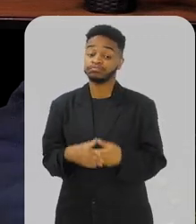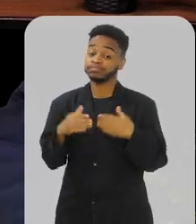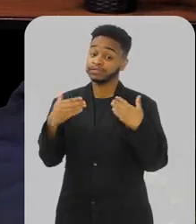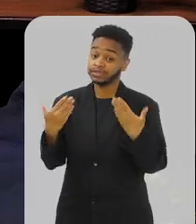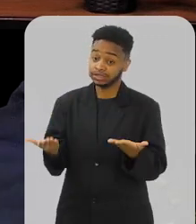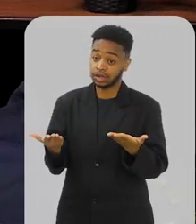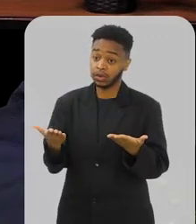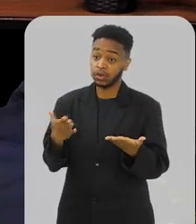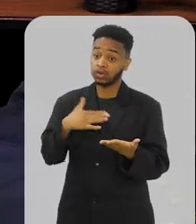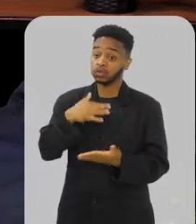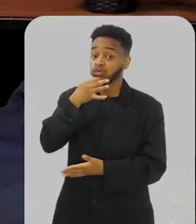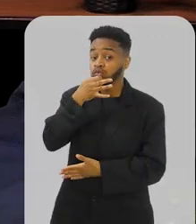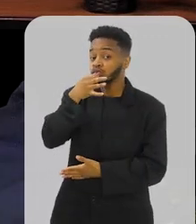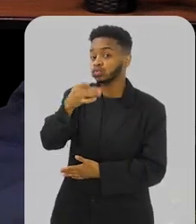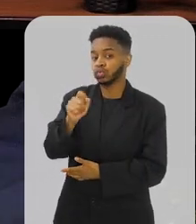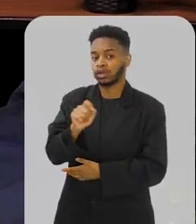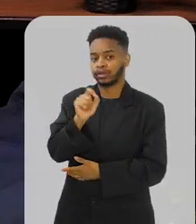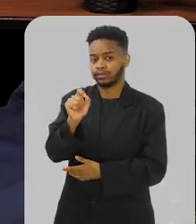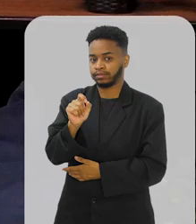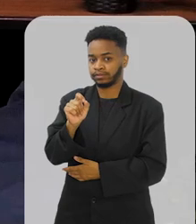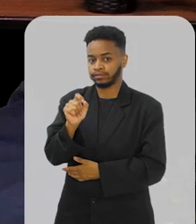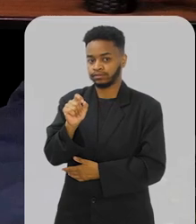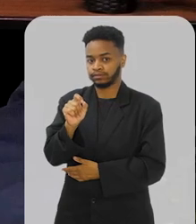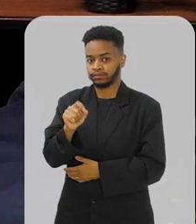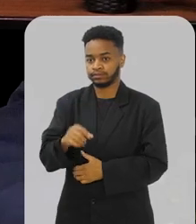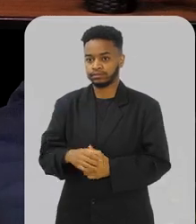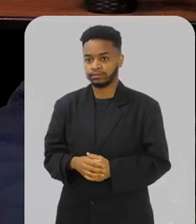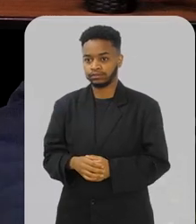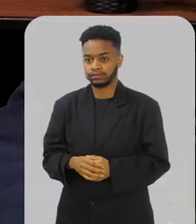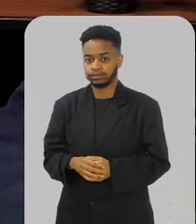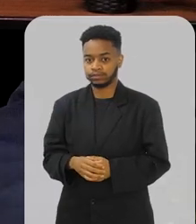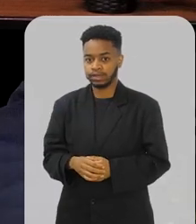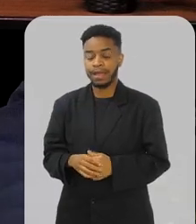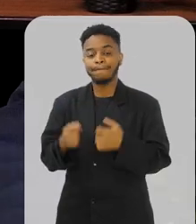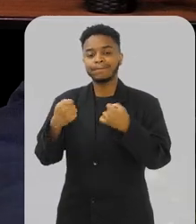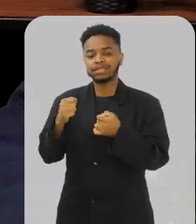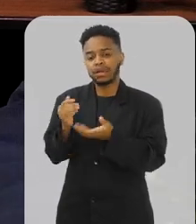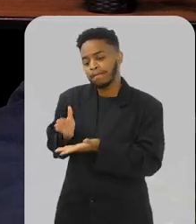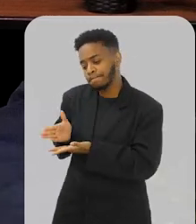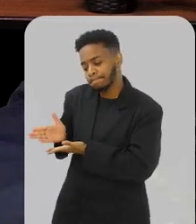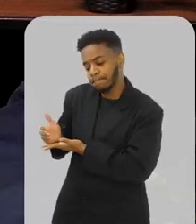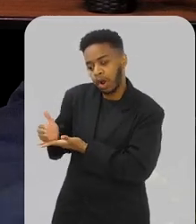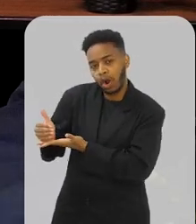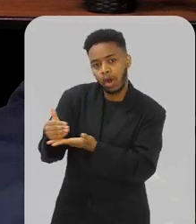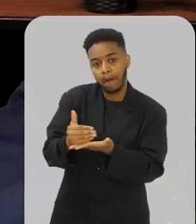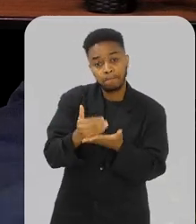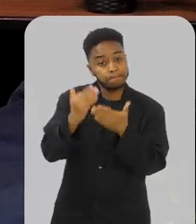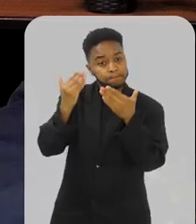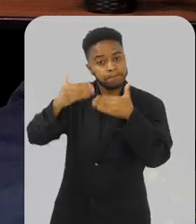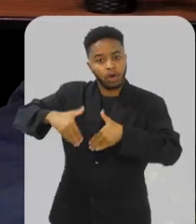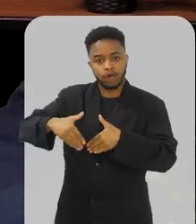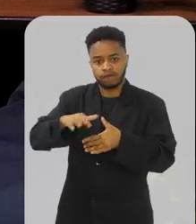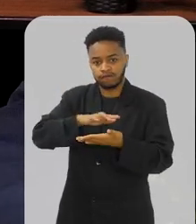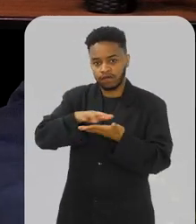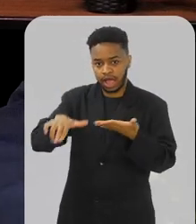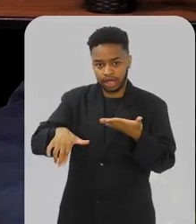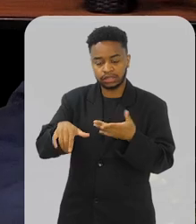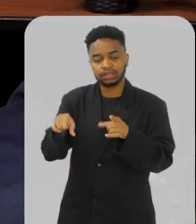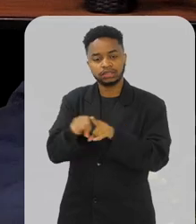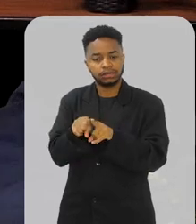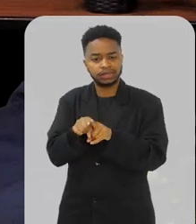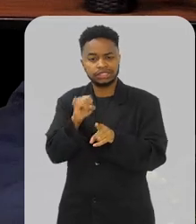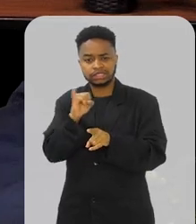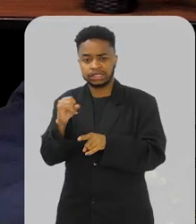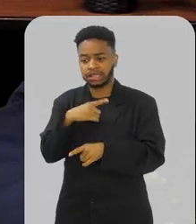Então, eu sugiro para quem está vendo, você sempre juntar o máximo de provas possíveis.